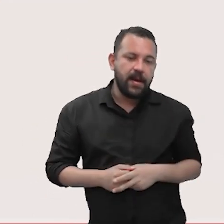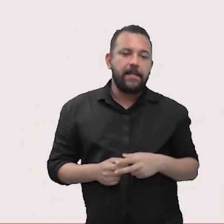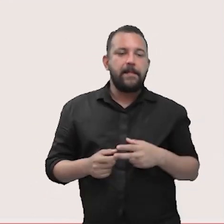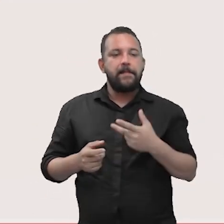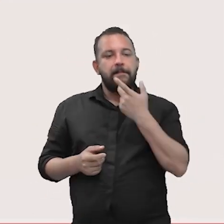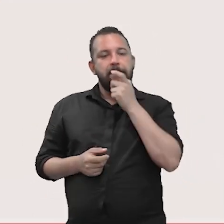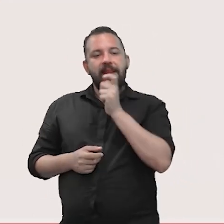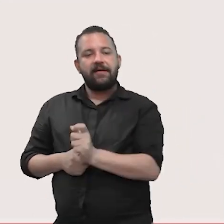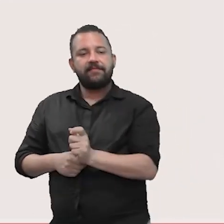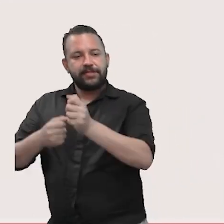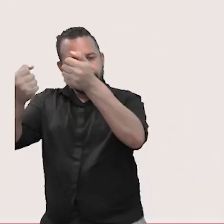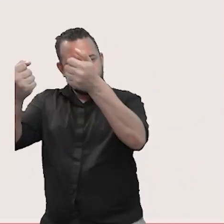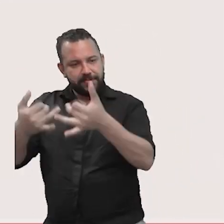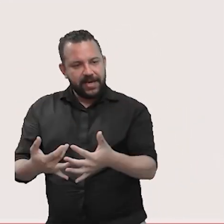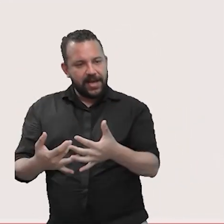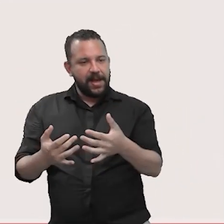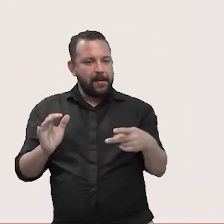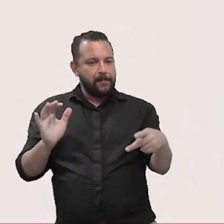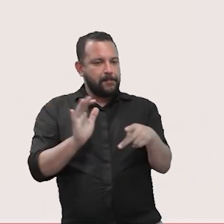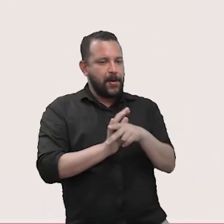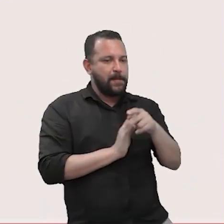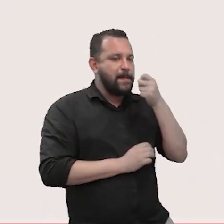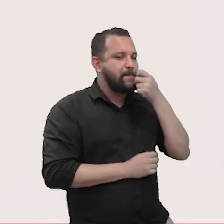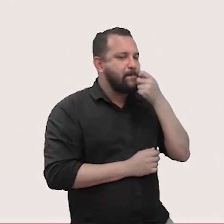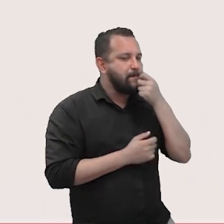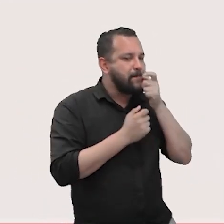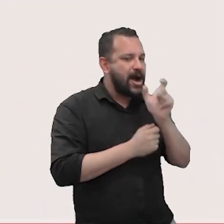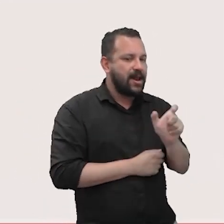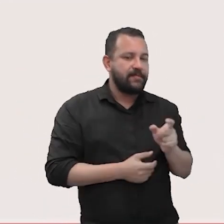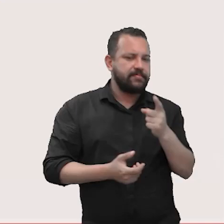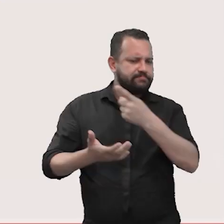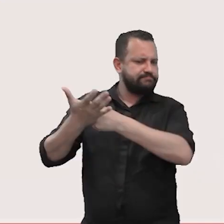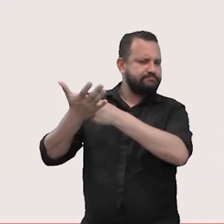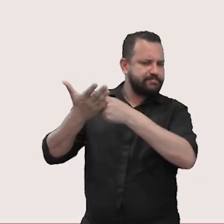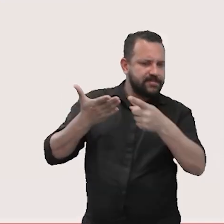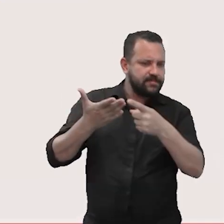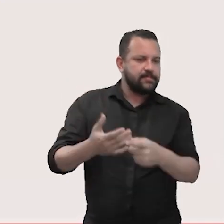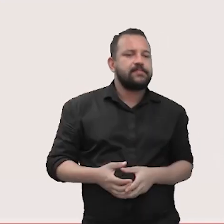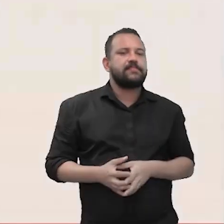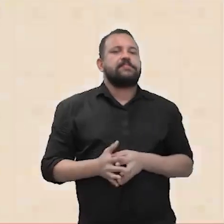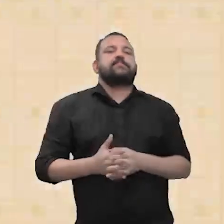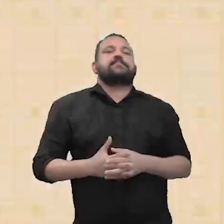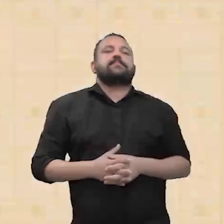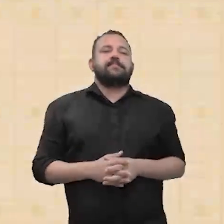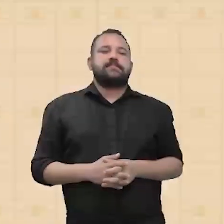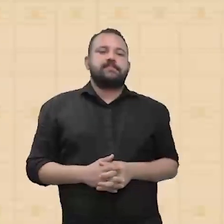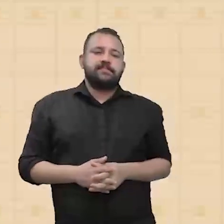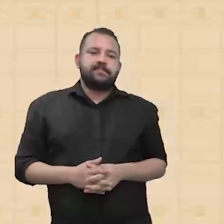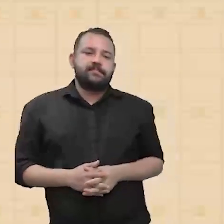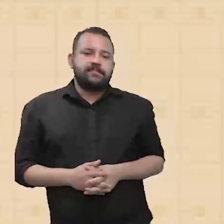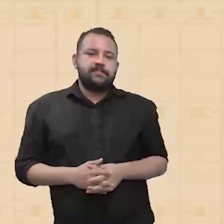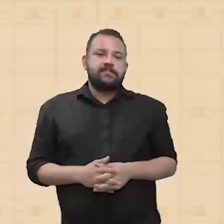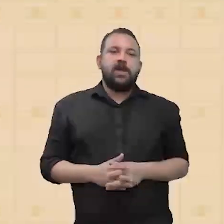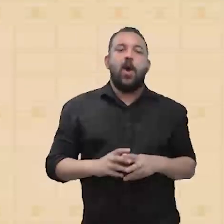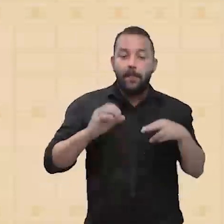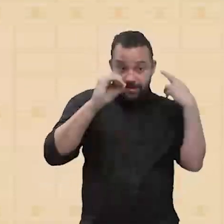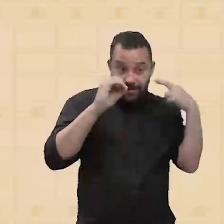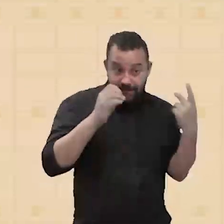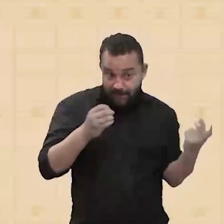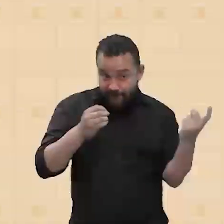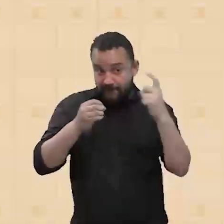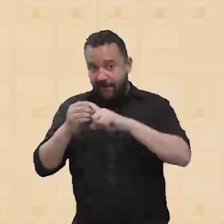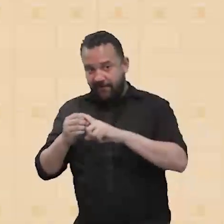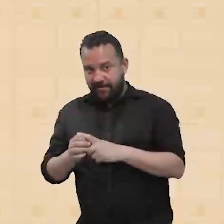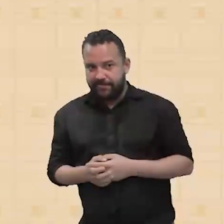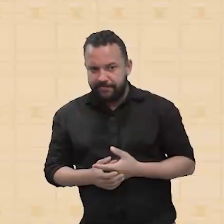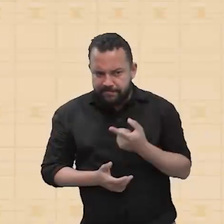palavras. Destaque isso aí. São palavras que explicam palavras. Vem comigo, Robertão. Fica